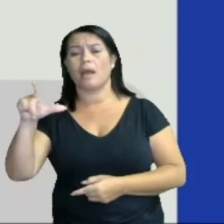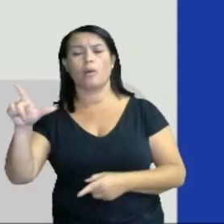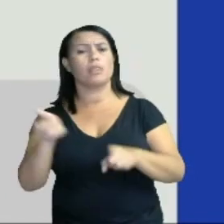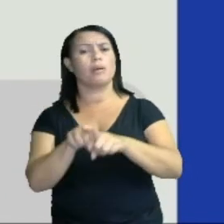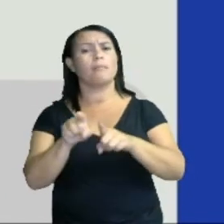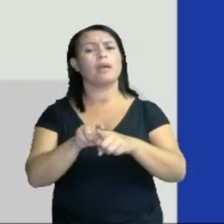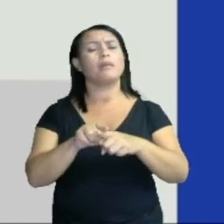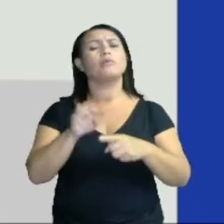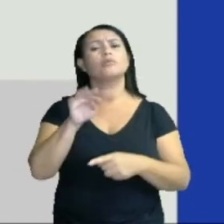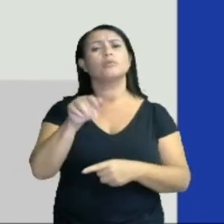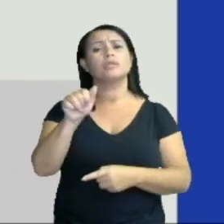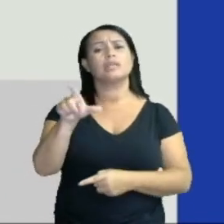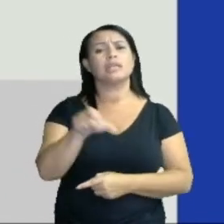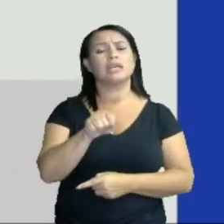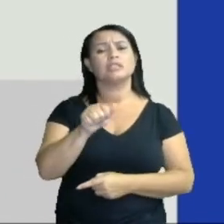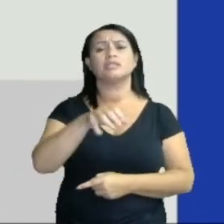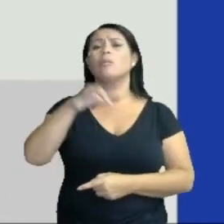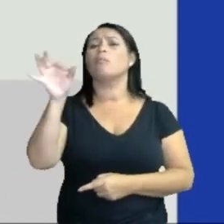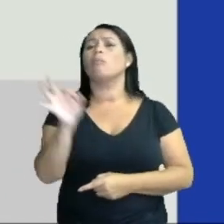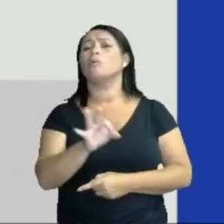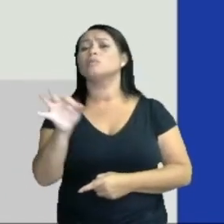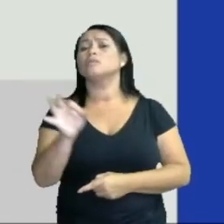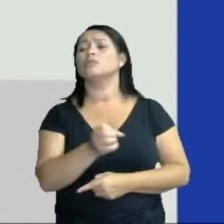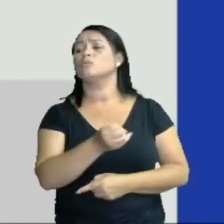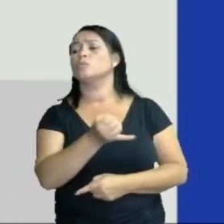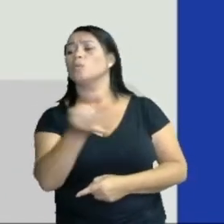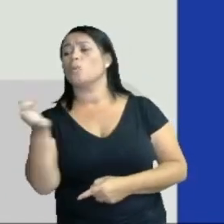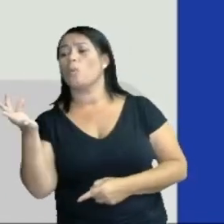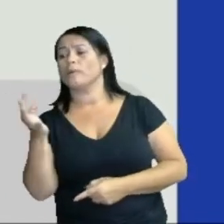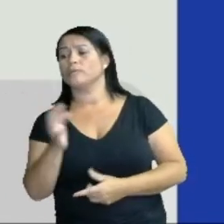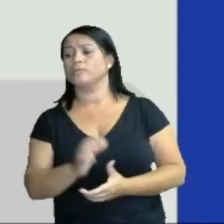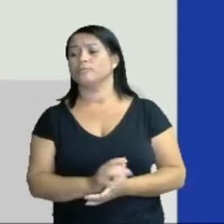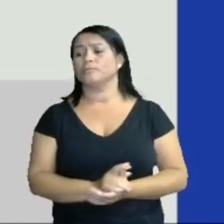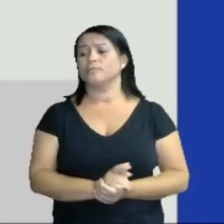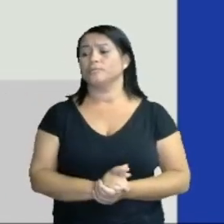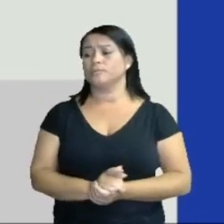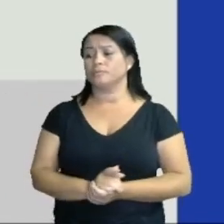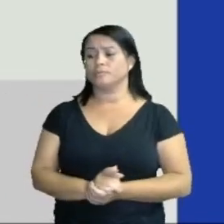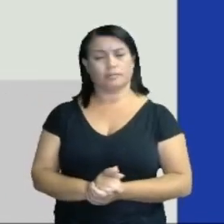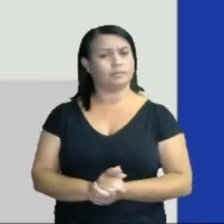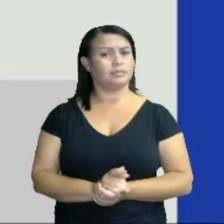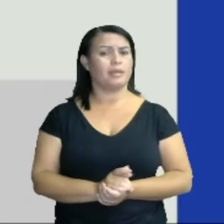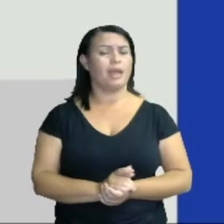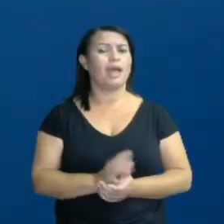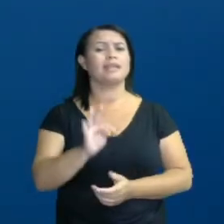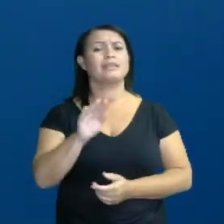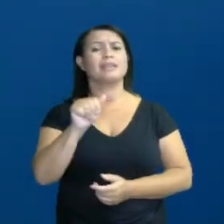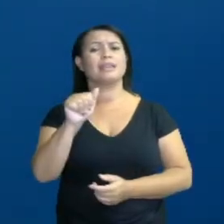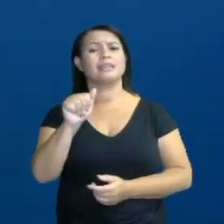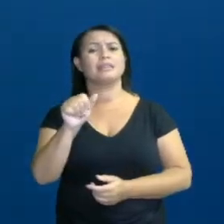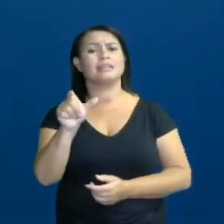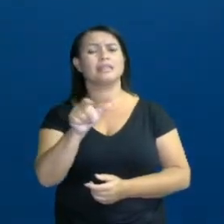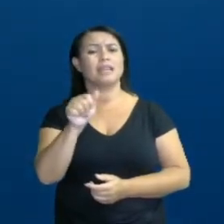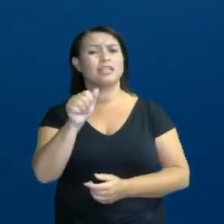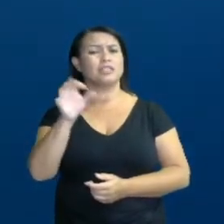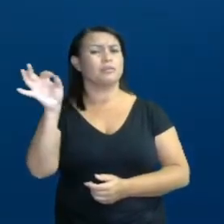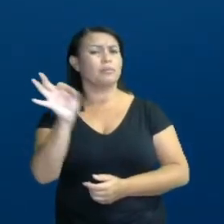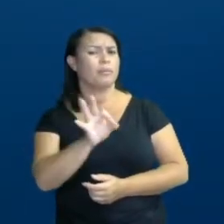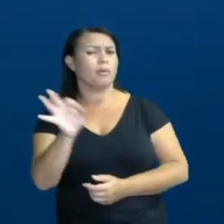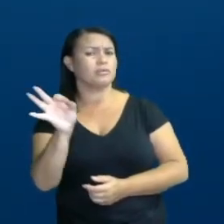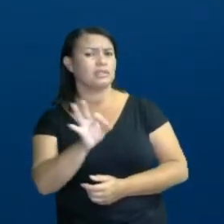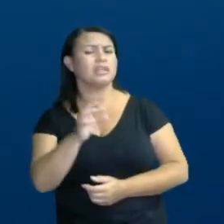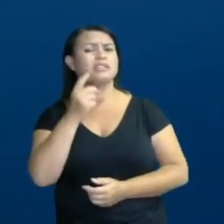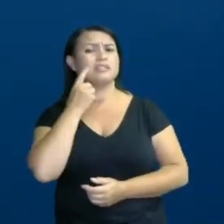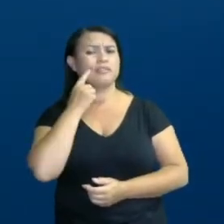percentual. Quantos por cento, né? Essa taxa de porcentagem, a gente também